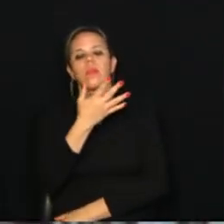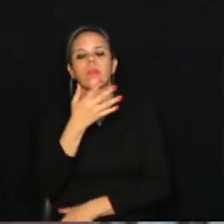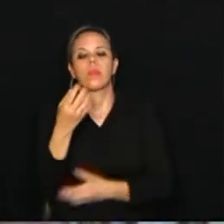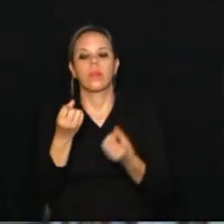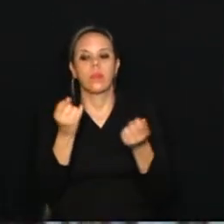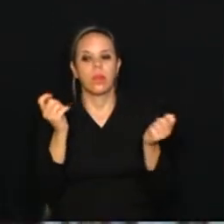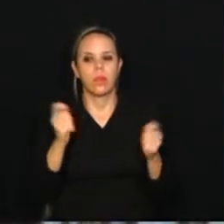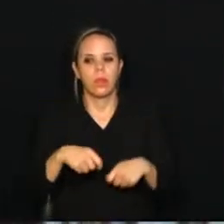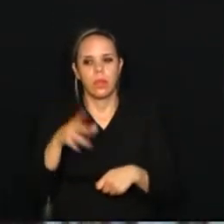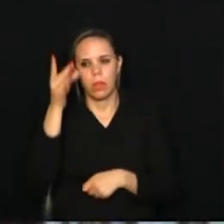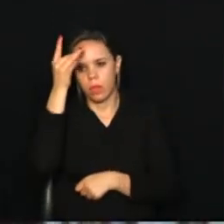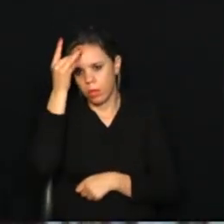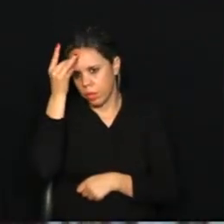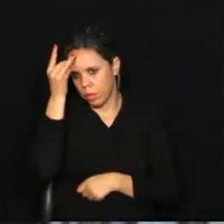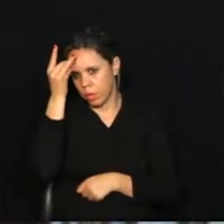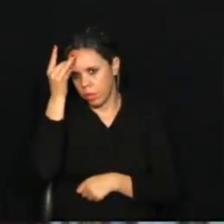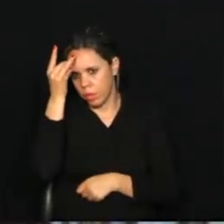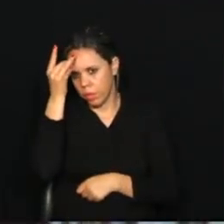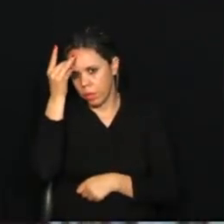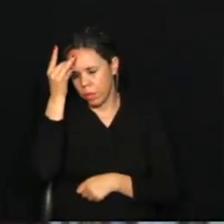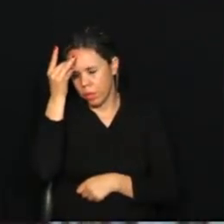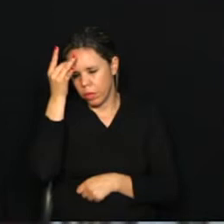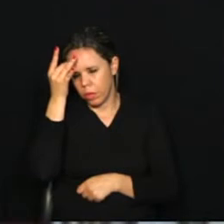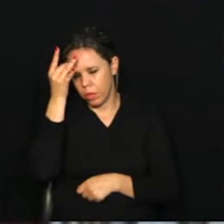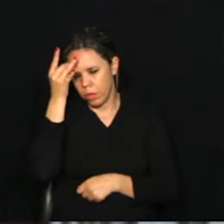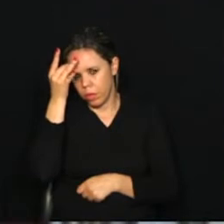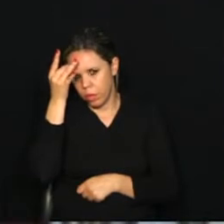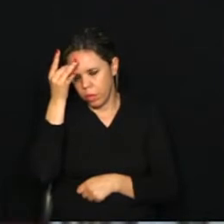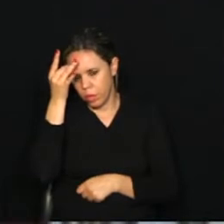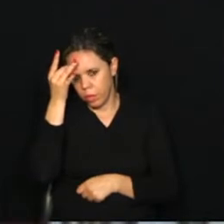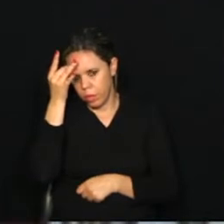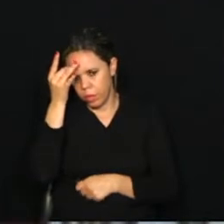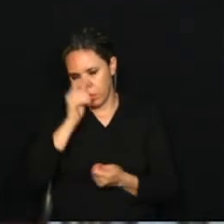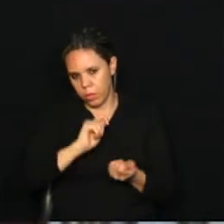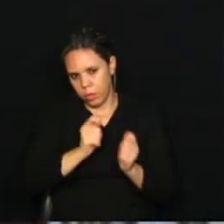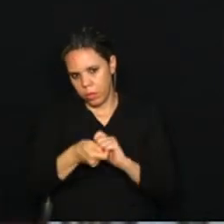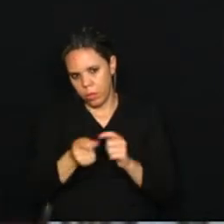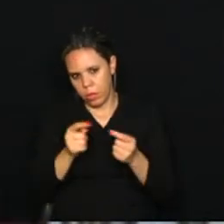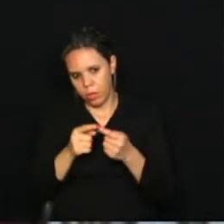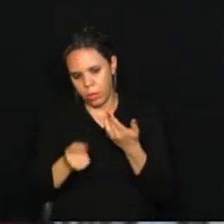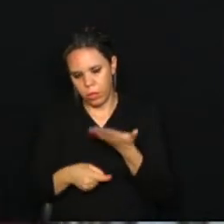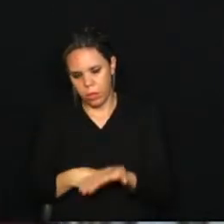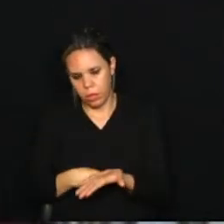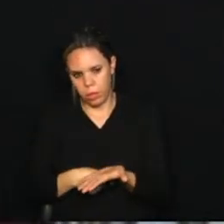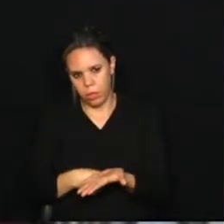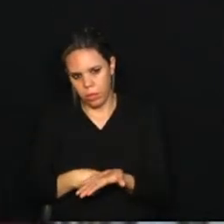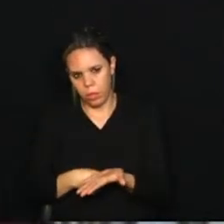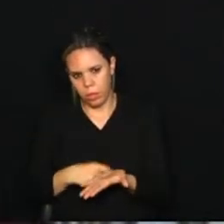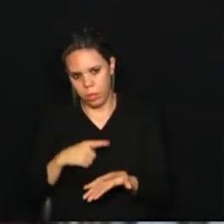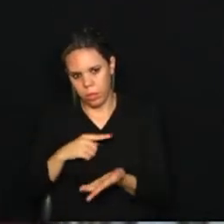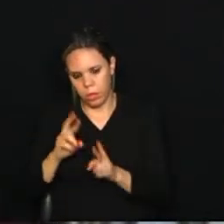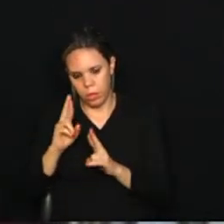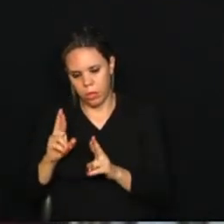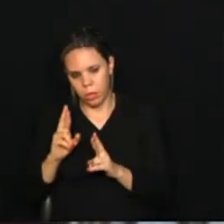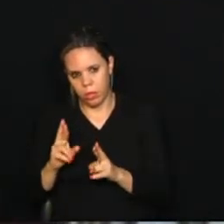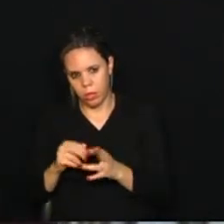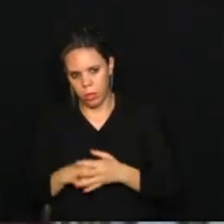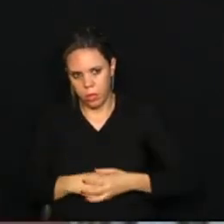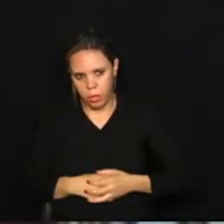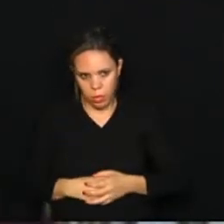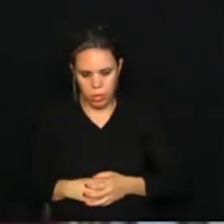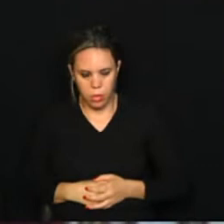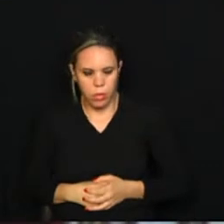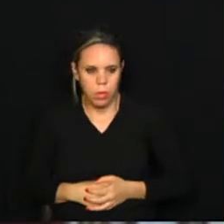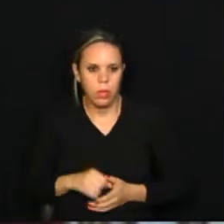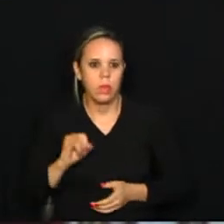se a aprendizagem estava adequada àquilo que se espera, e